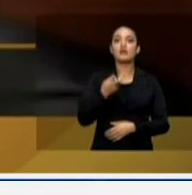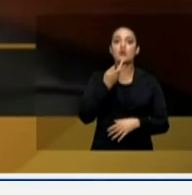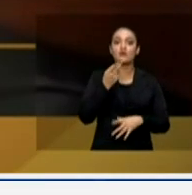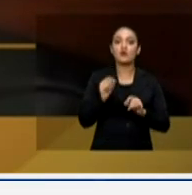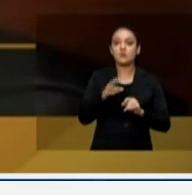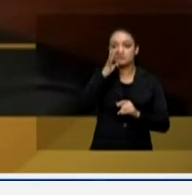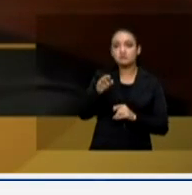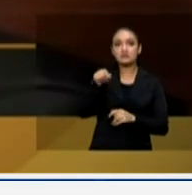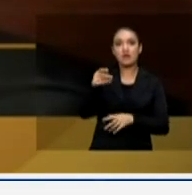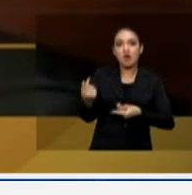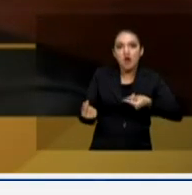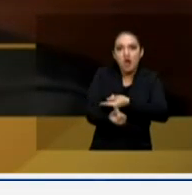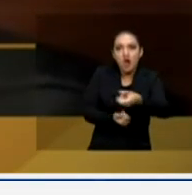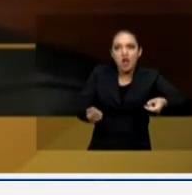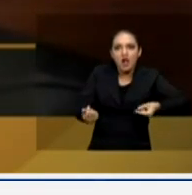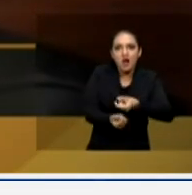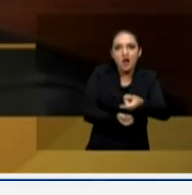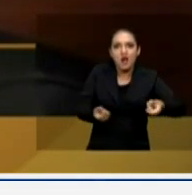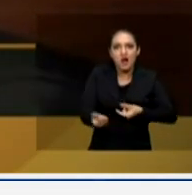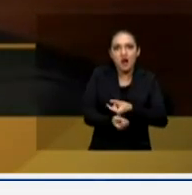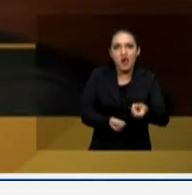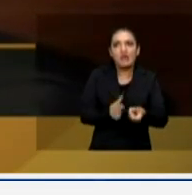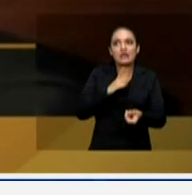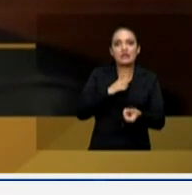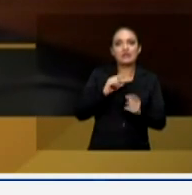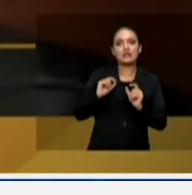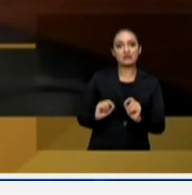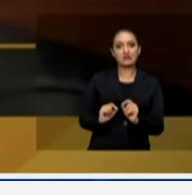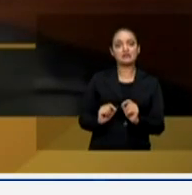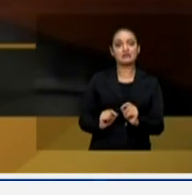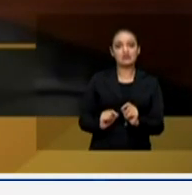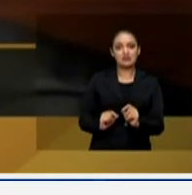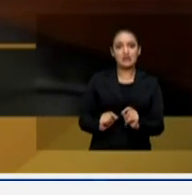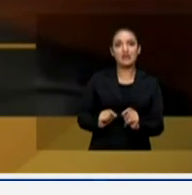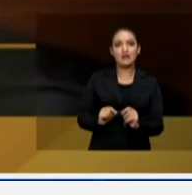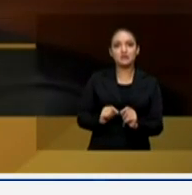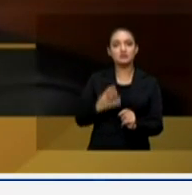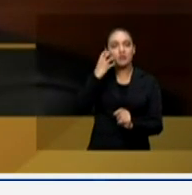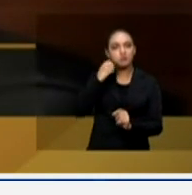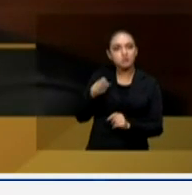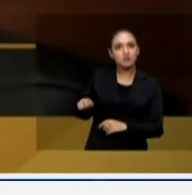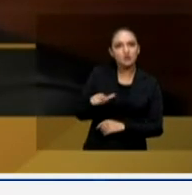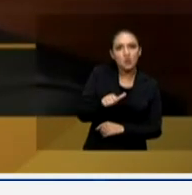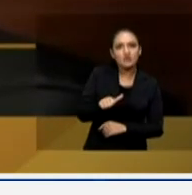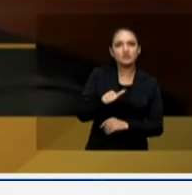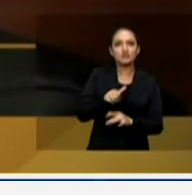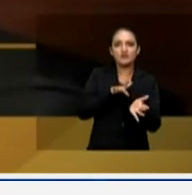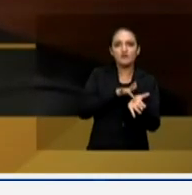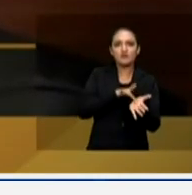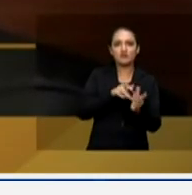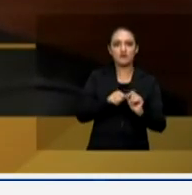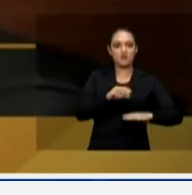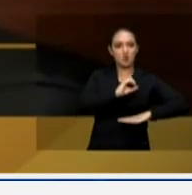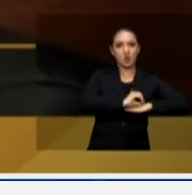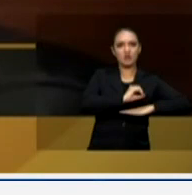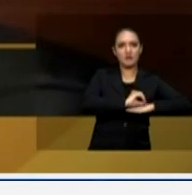Brasília ou se eles devem permanecer em Curitiba. Se houver a confirmação da anulação, como decidiu o ministro Fachin,